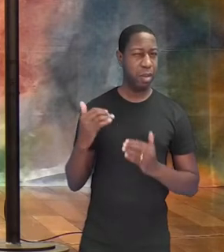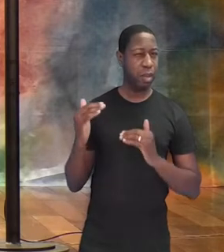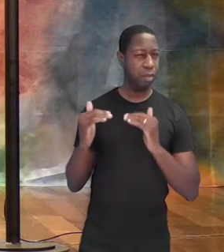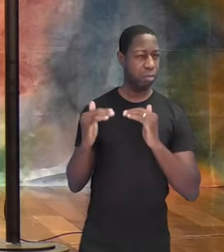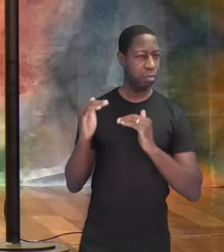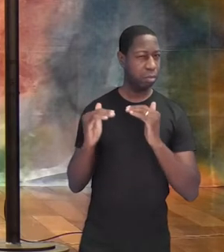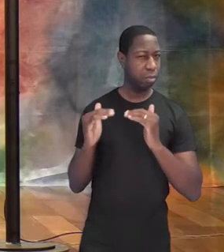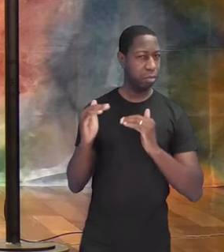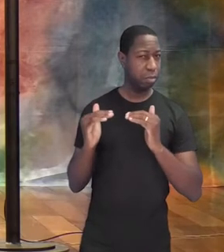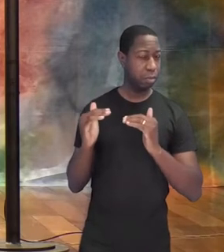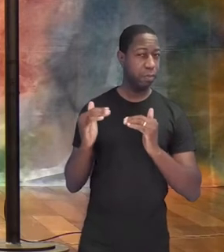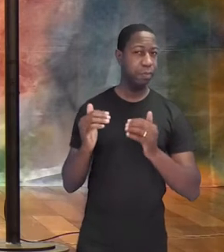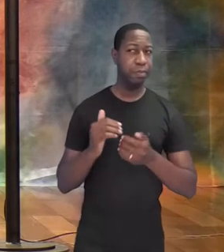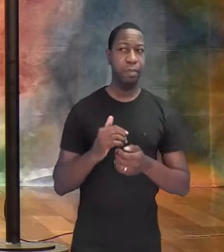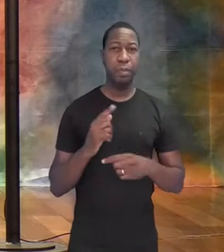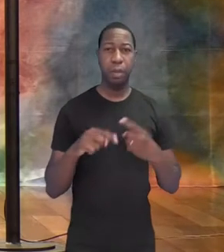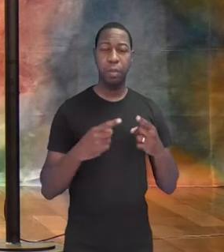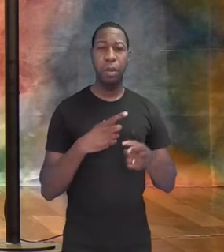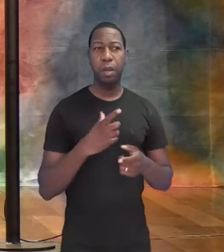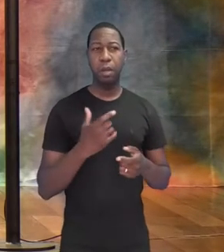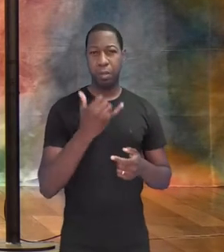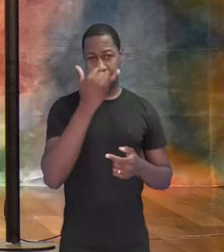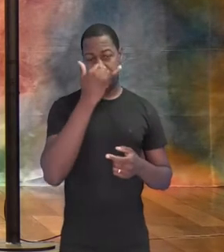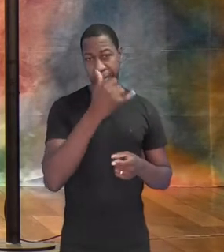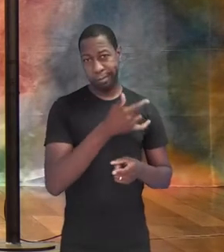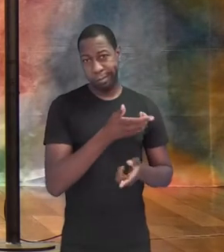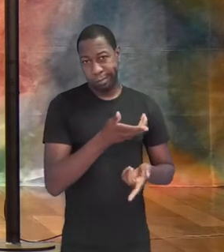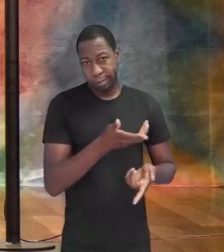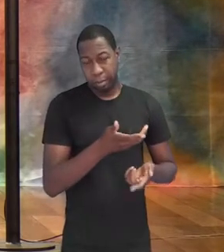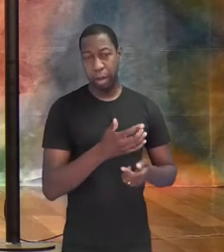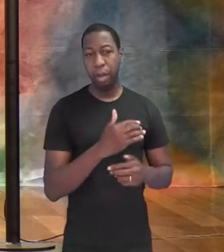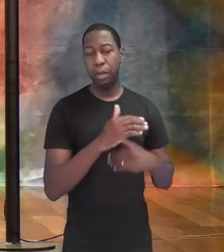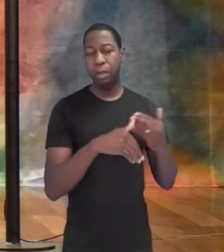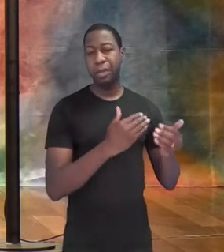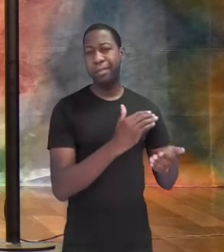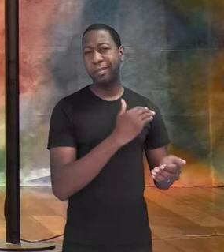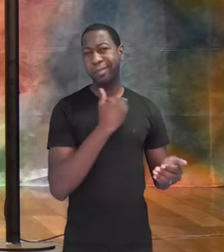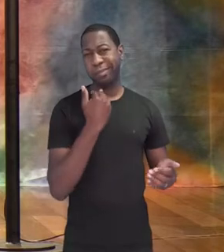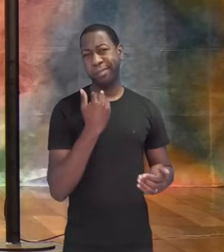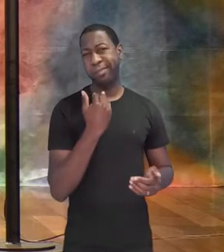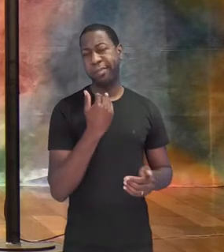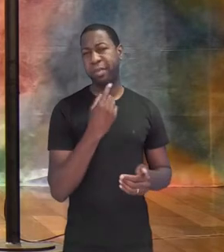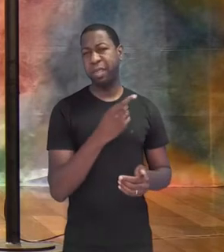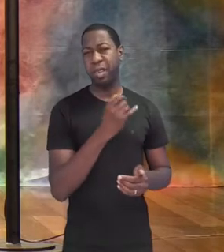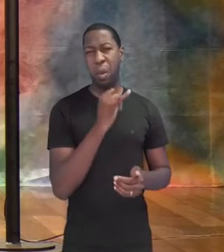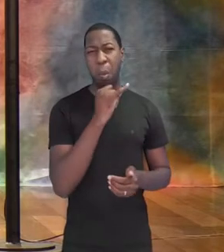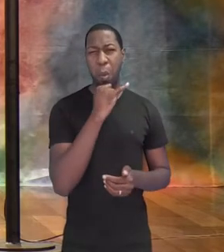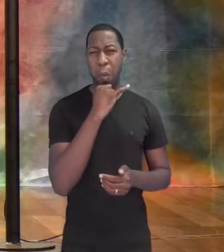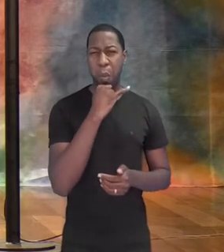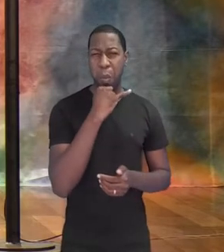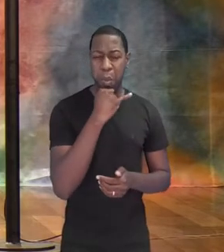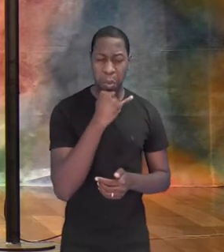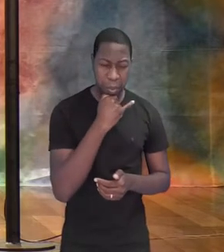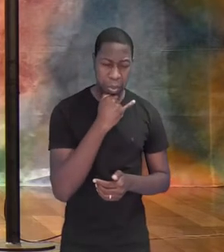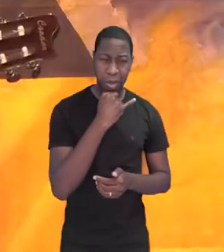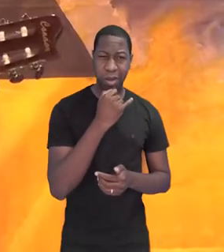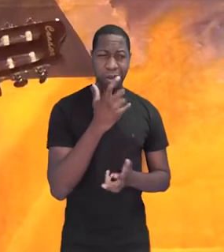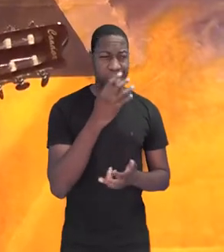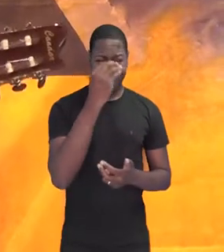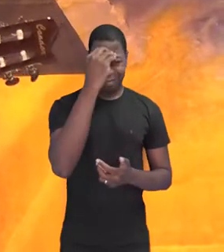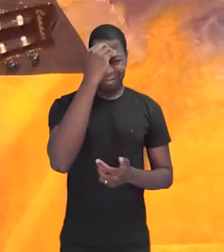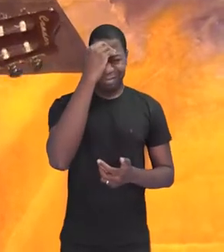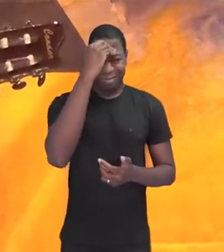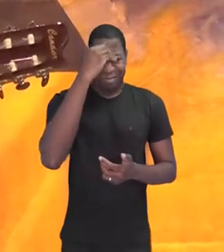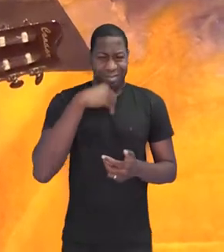que ele, e esse irmão sofre um acidente, não sei se num jogo de futebol, e falece. Ele fica muito mal, muito deprimido,